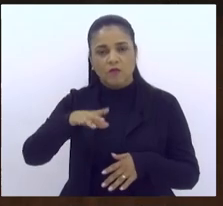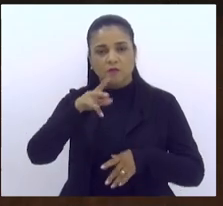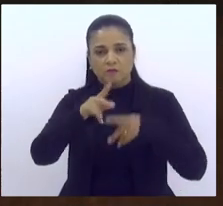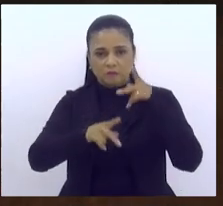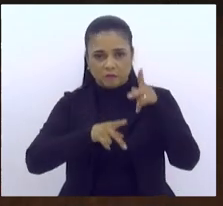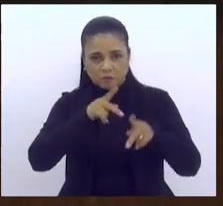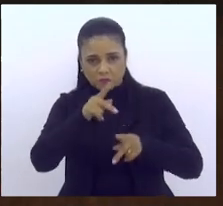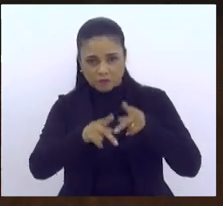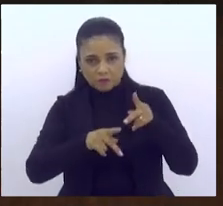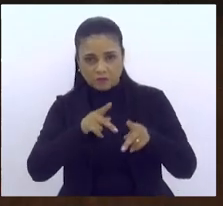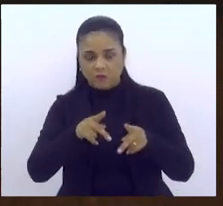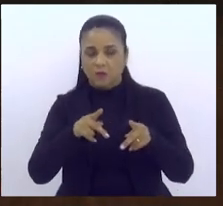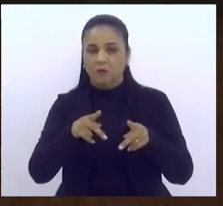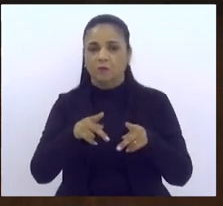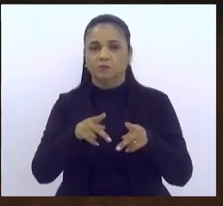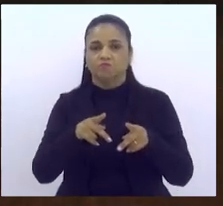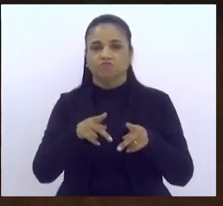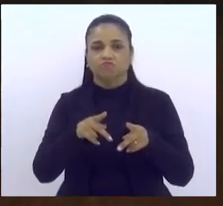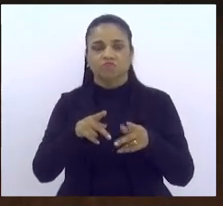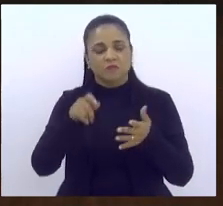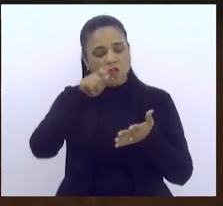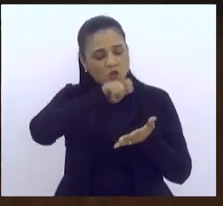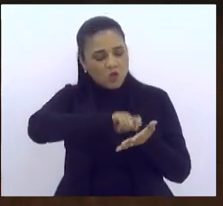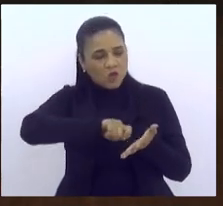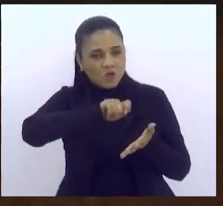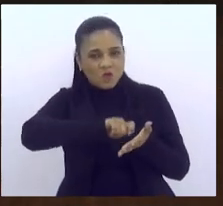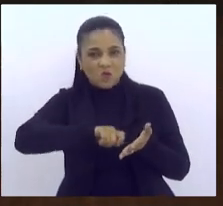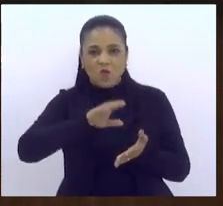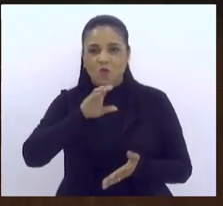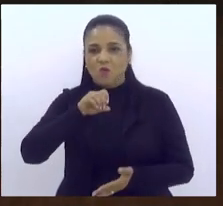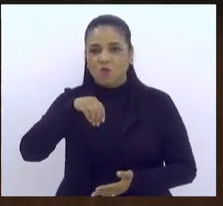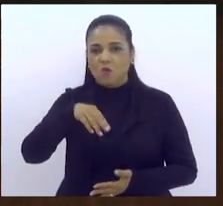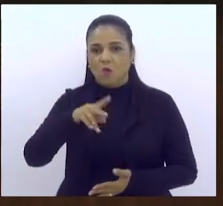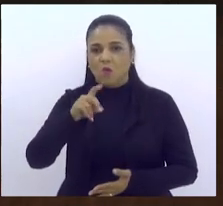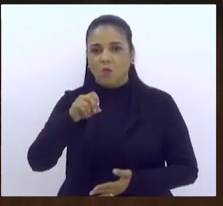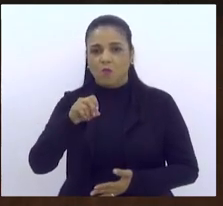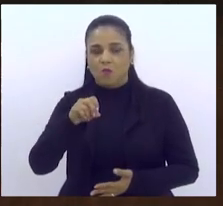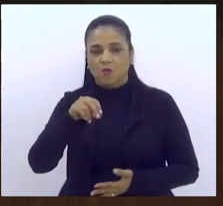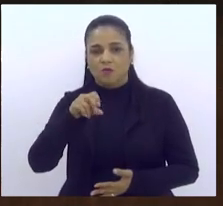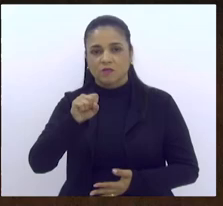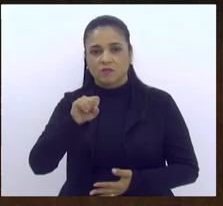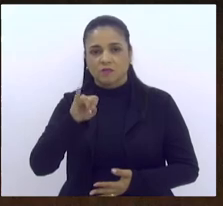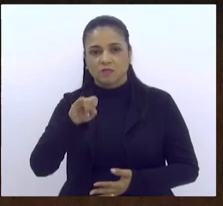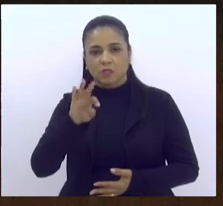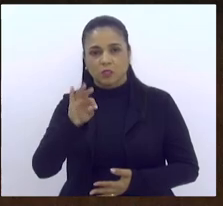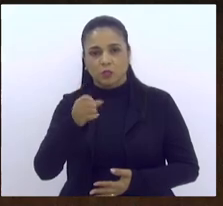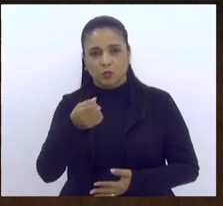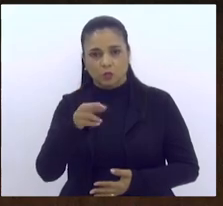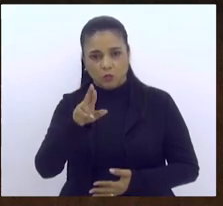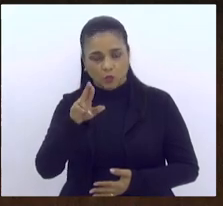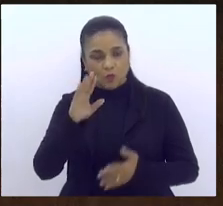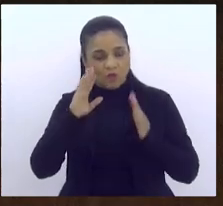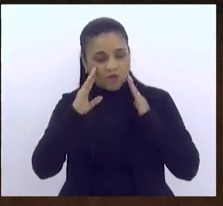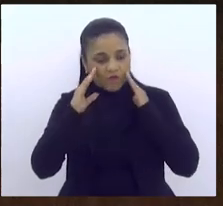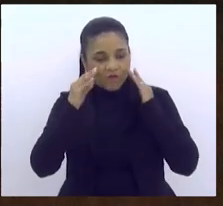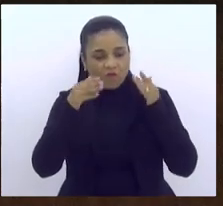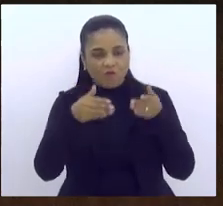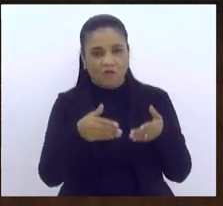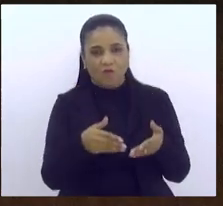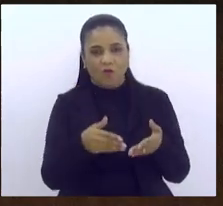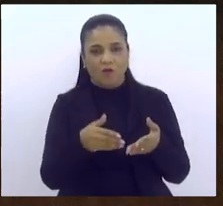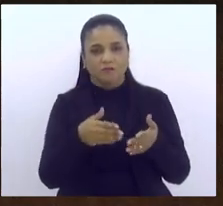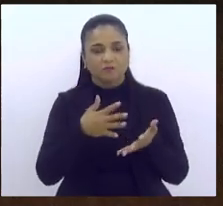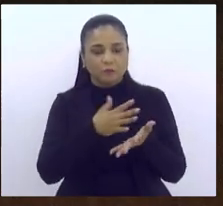assim como um belíssimo compositor. Também compositor, não é, focado nessa,